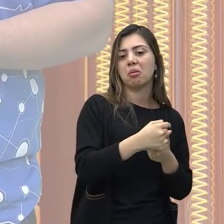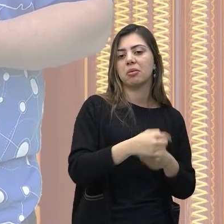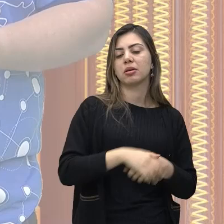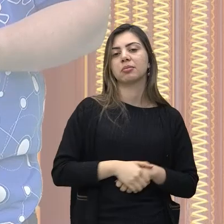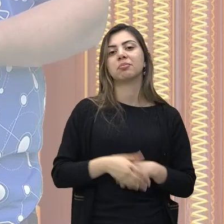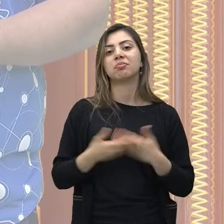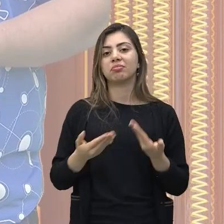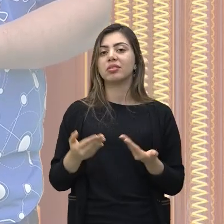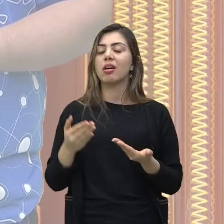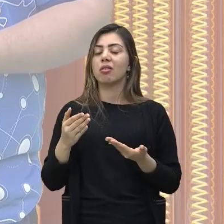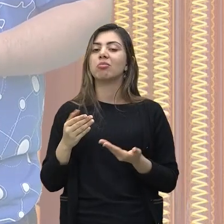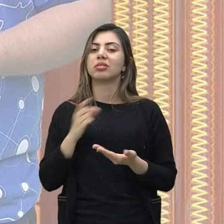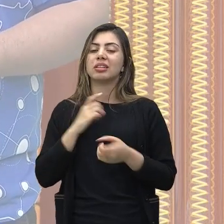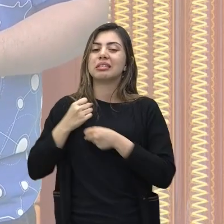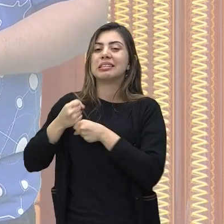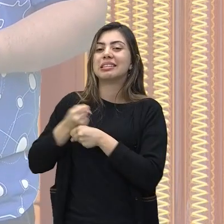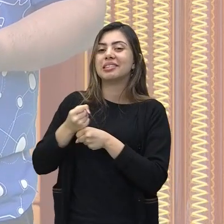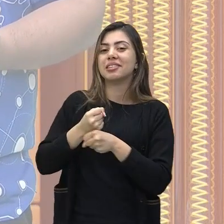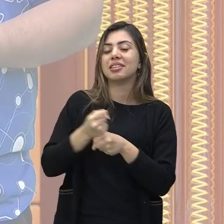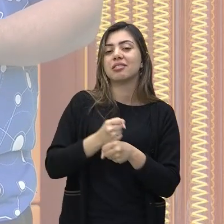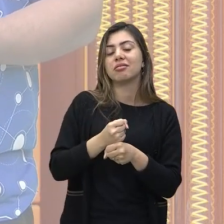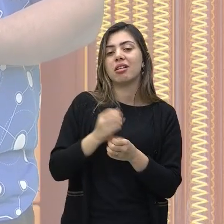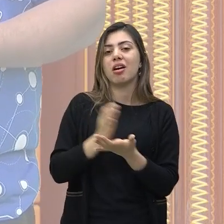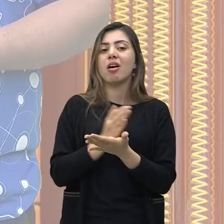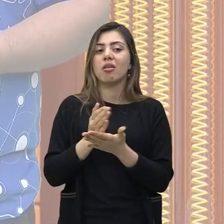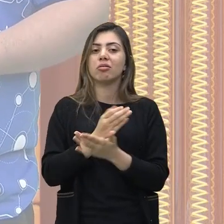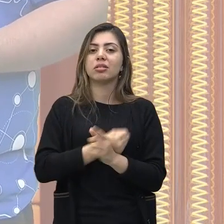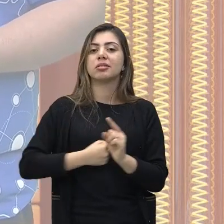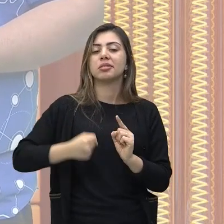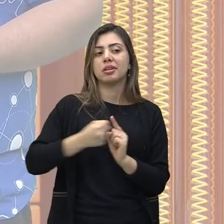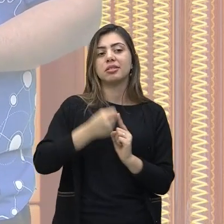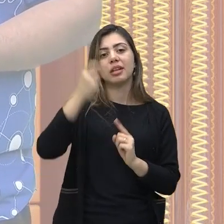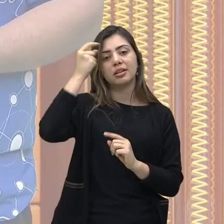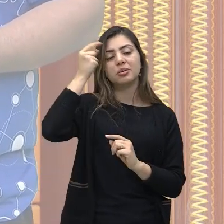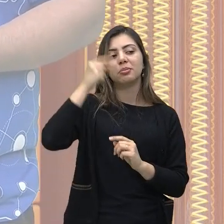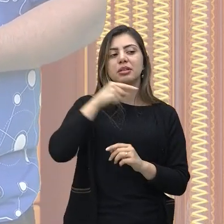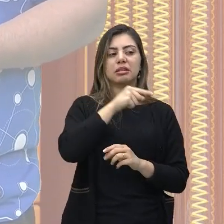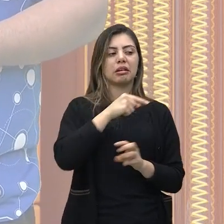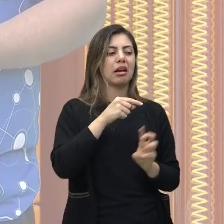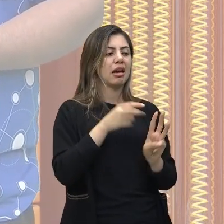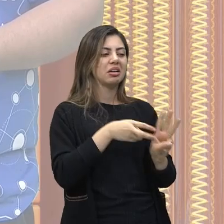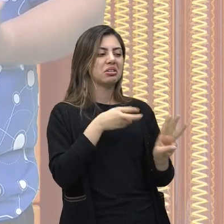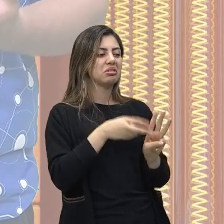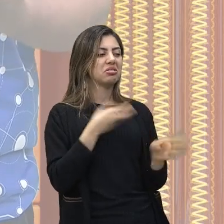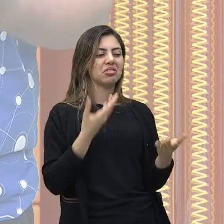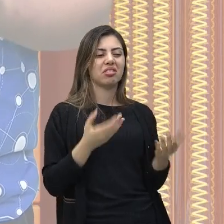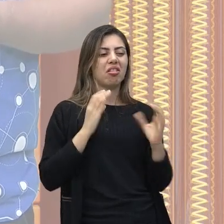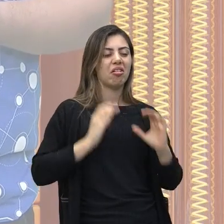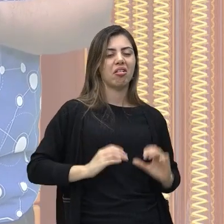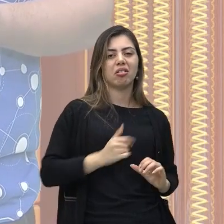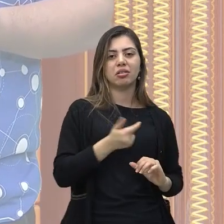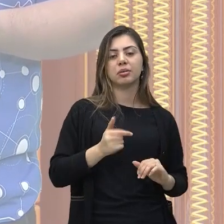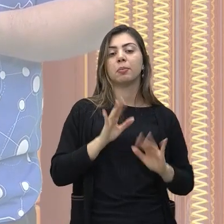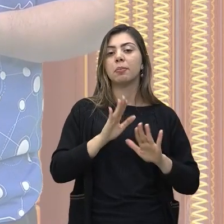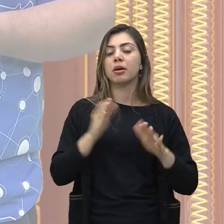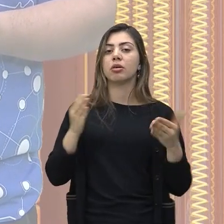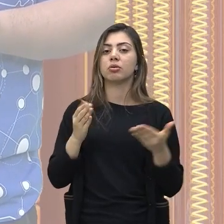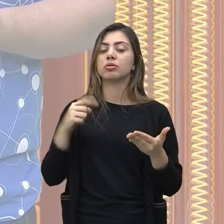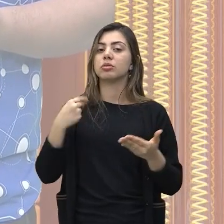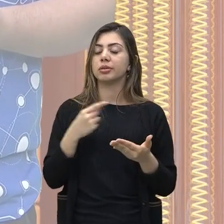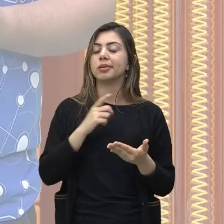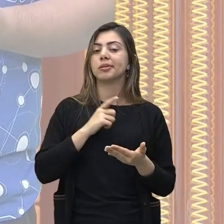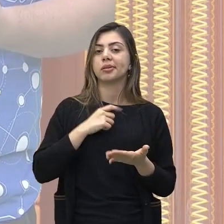assim, dentro das leis e socialmente por muita gente também. Hoje em dia nós temos o processo de